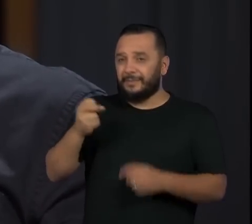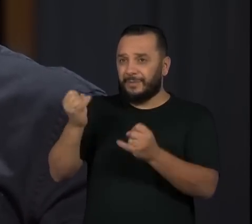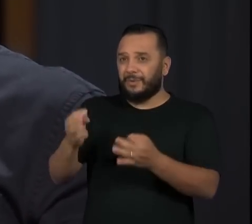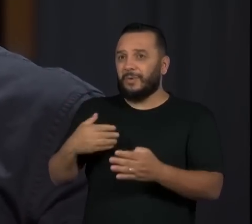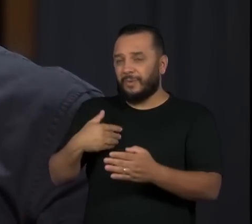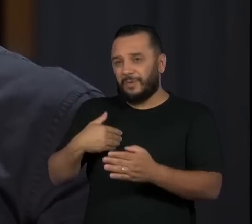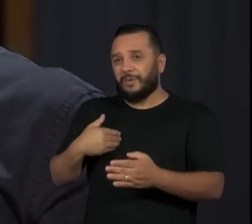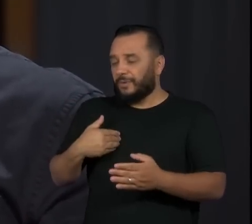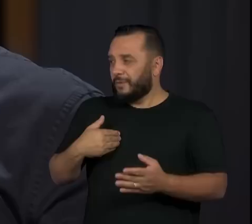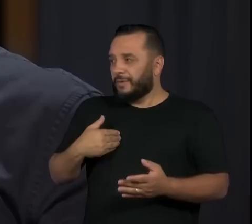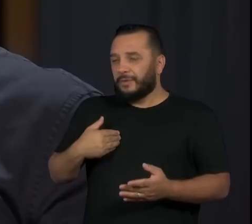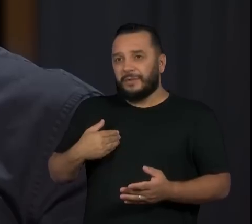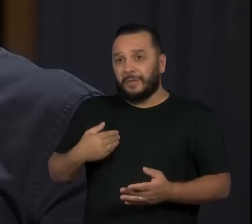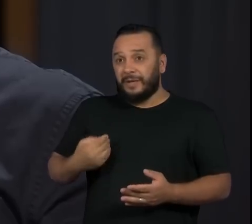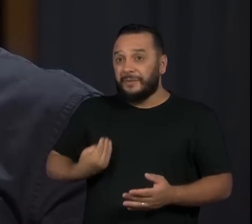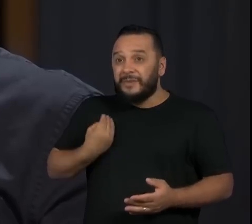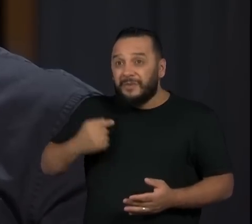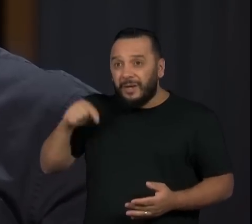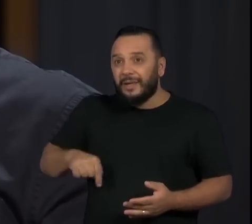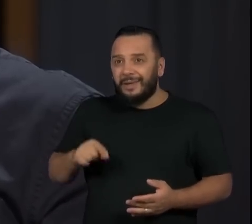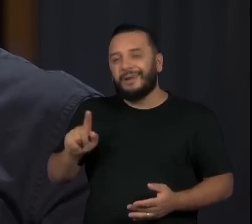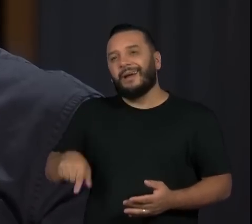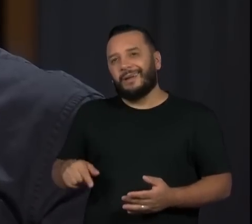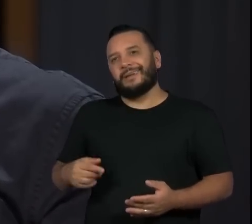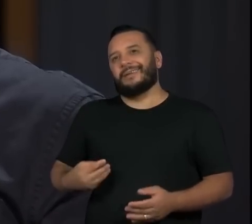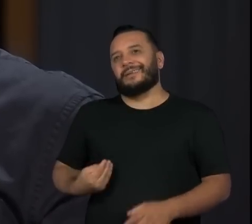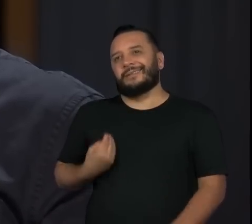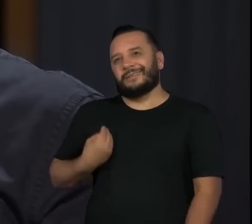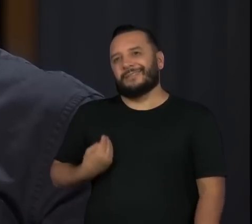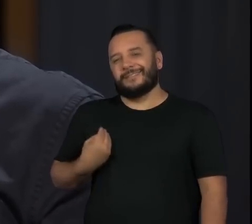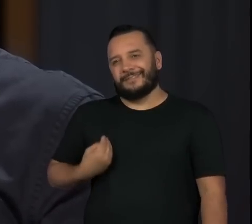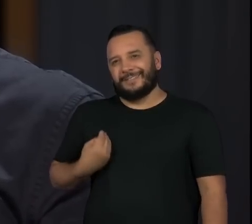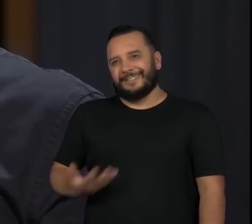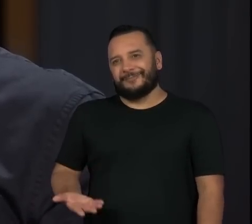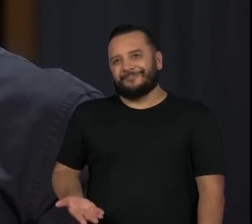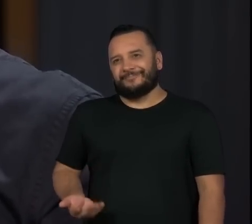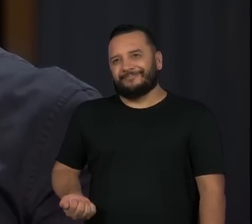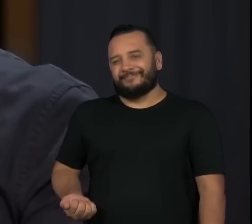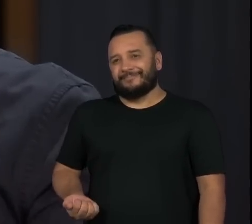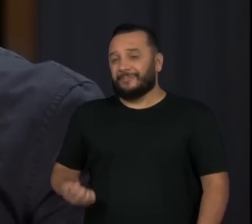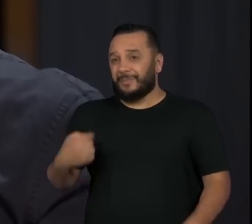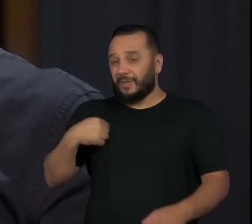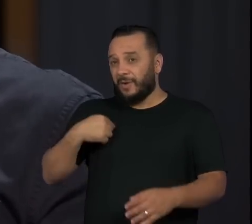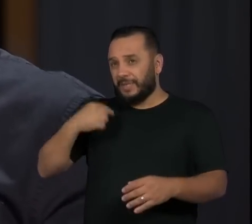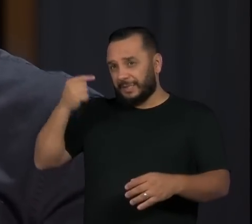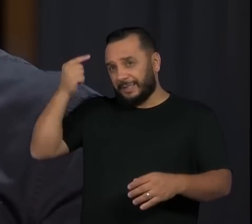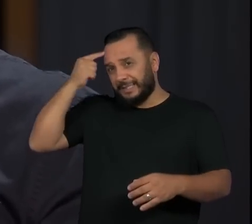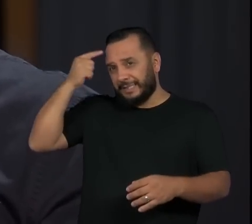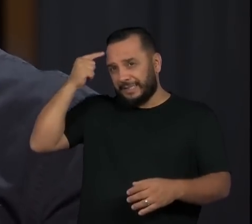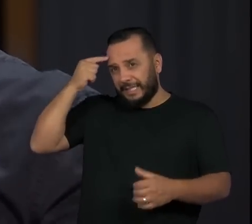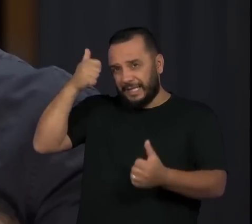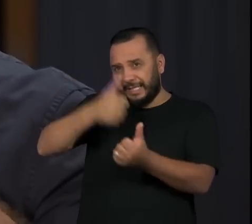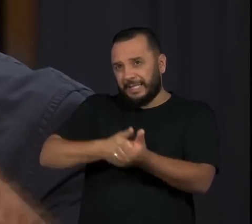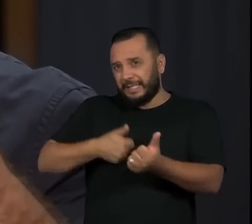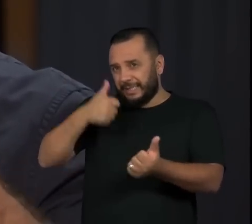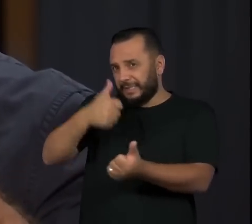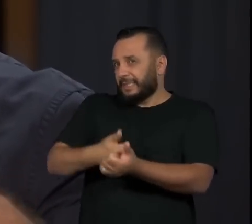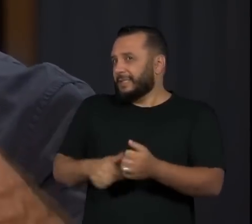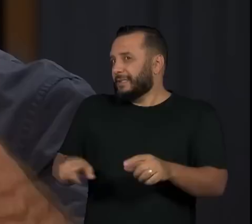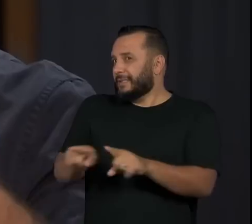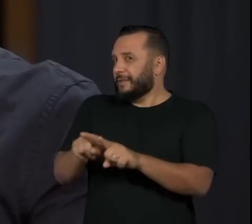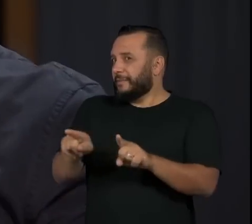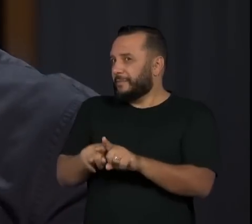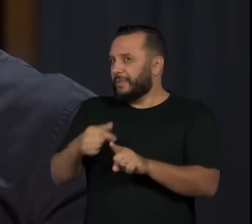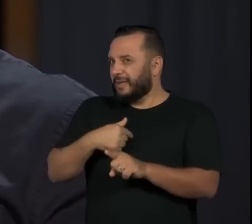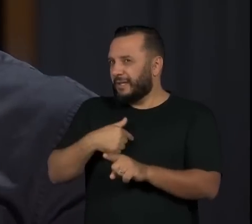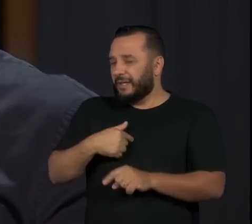é vida, né? A gente, enfim, se questionar, a gente tentar uma resposta, a gente ousar